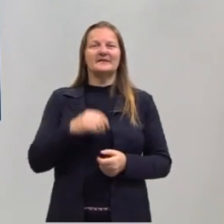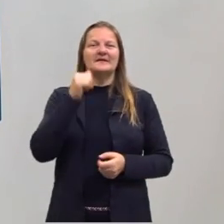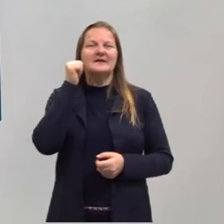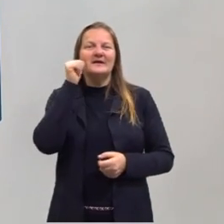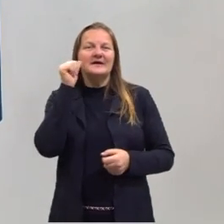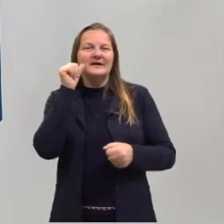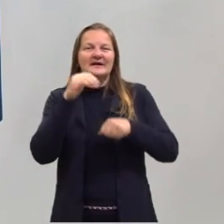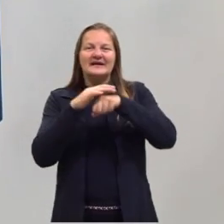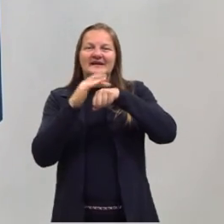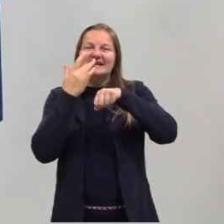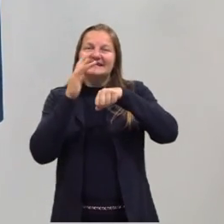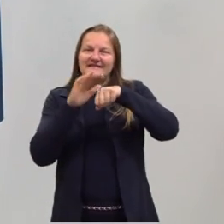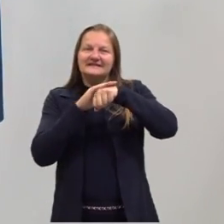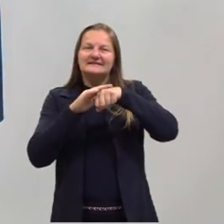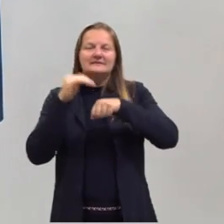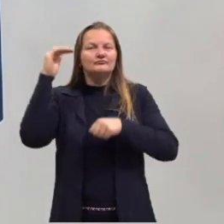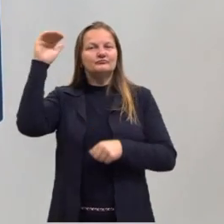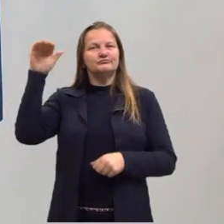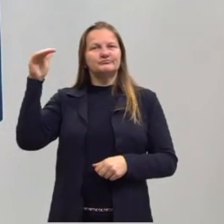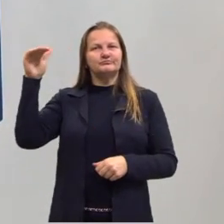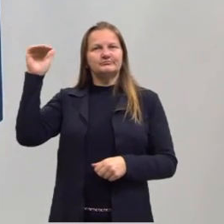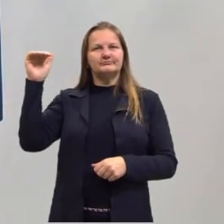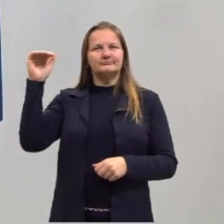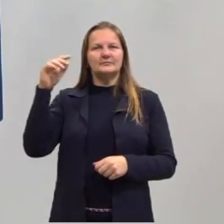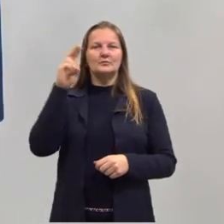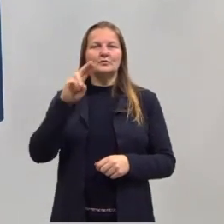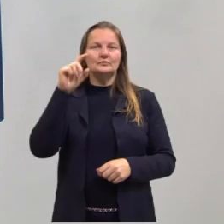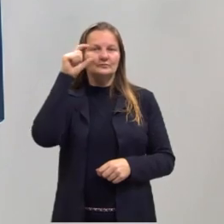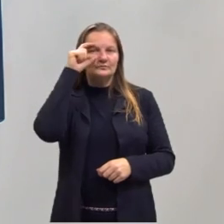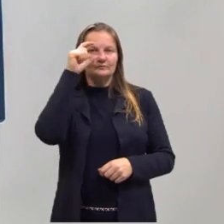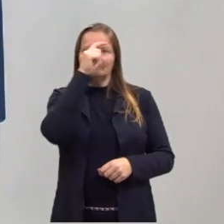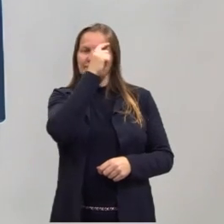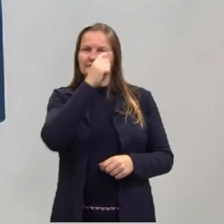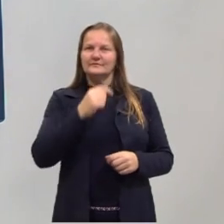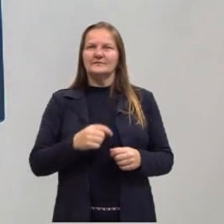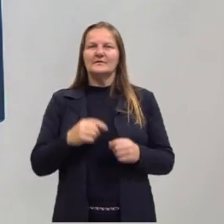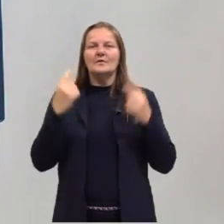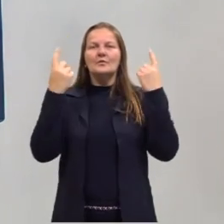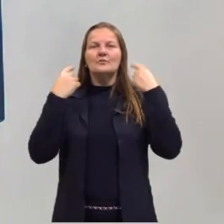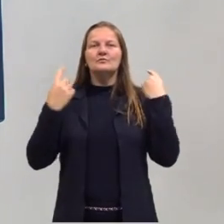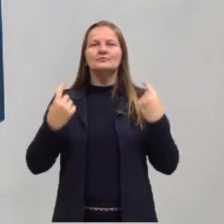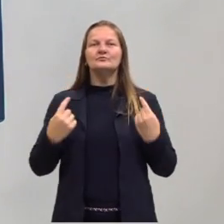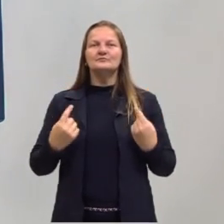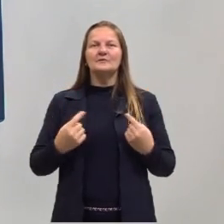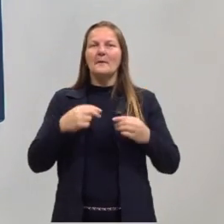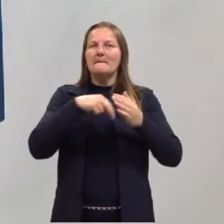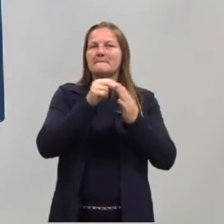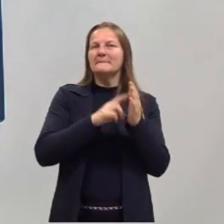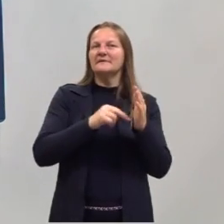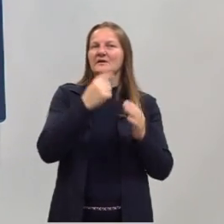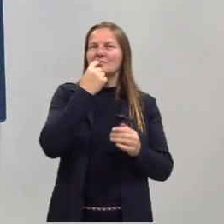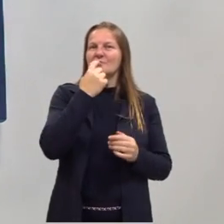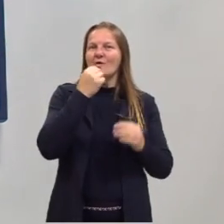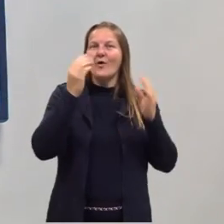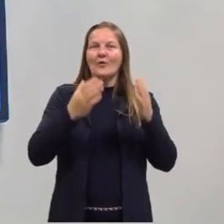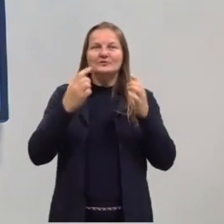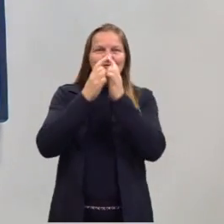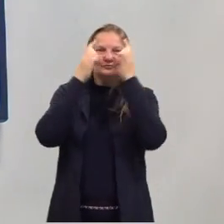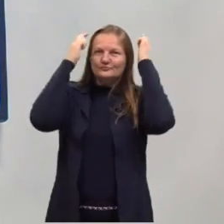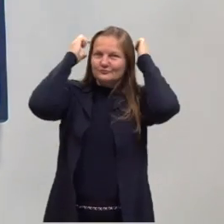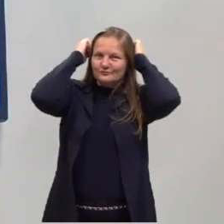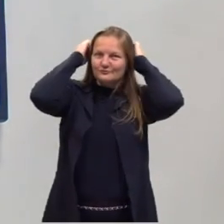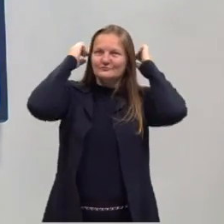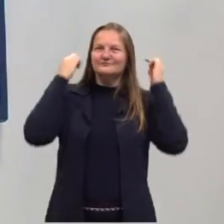uma mulher branca de estatura média uso óculos tenho cabelos cacheados pintados de vermelho hoje